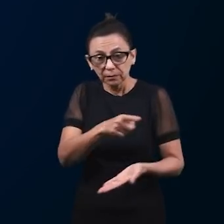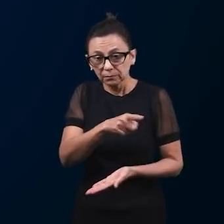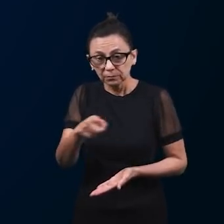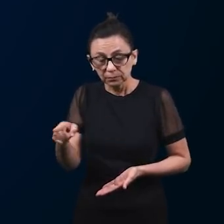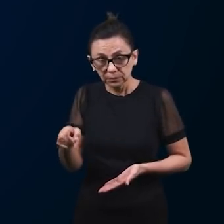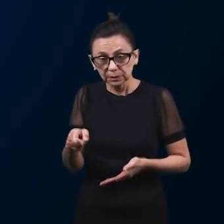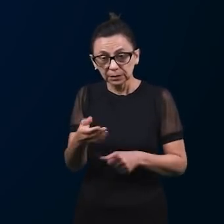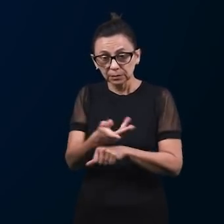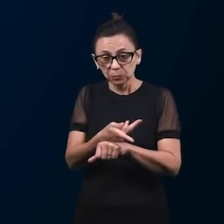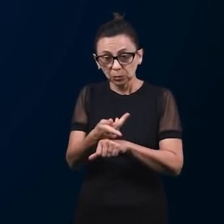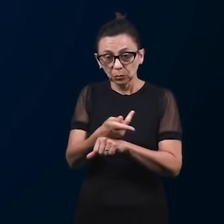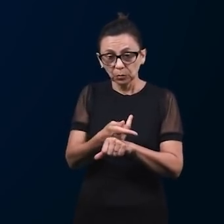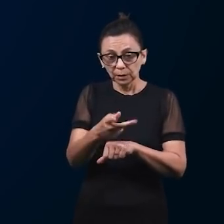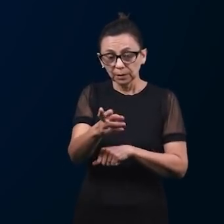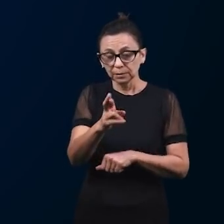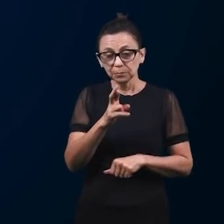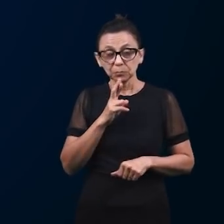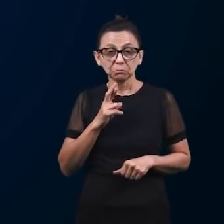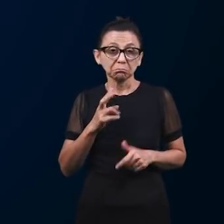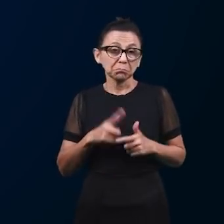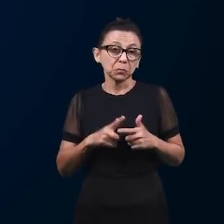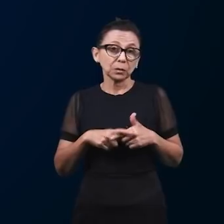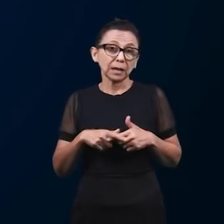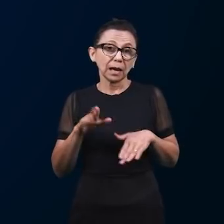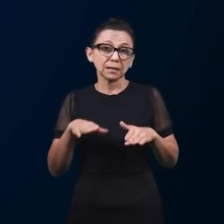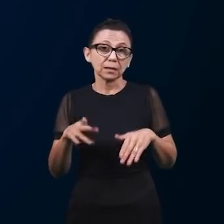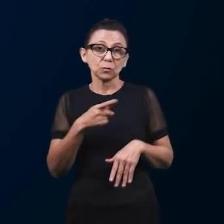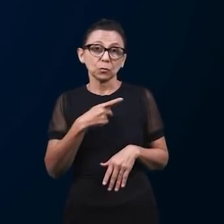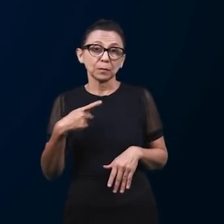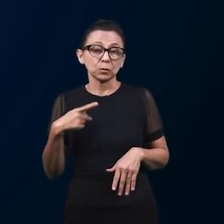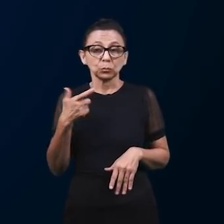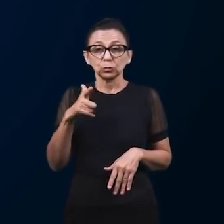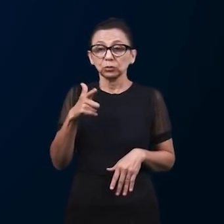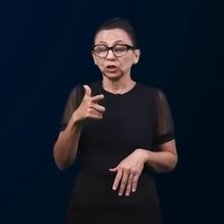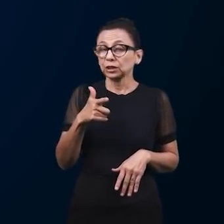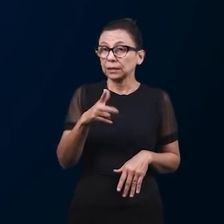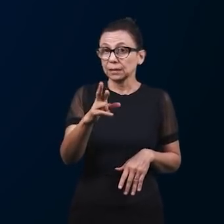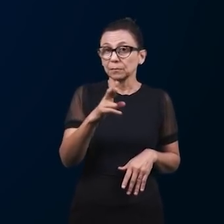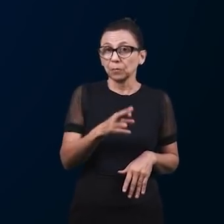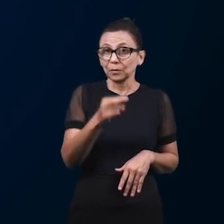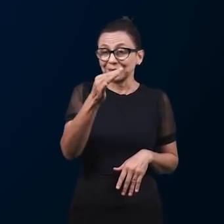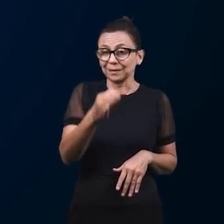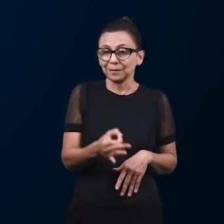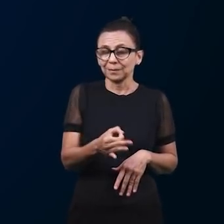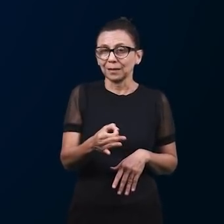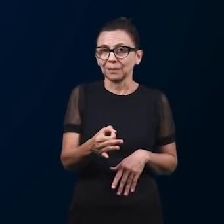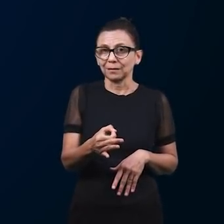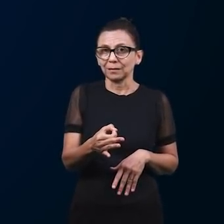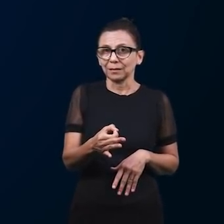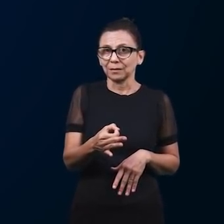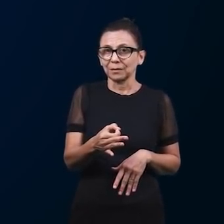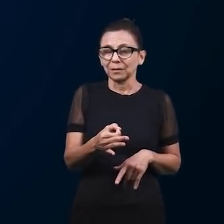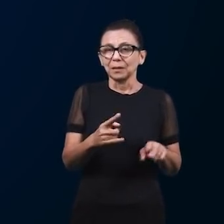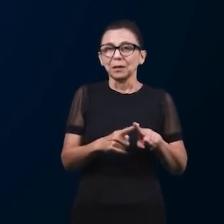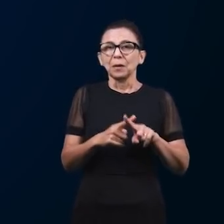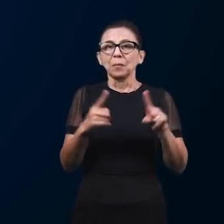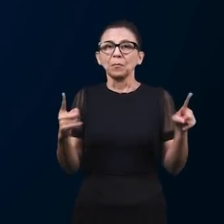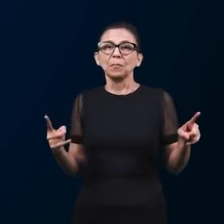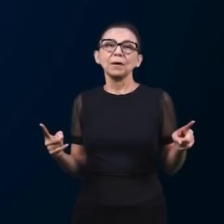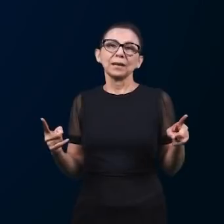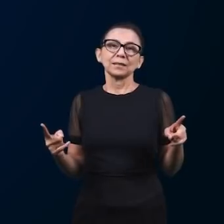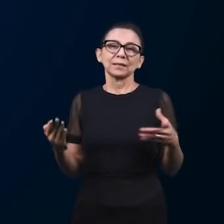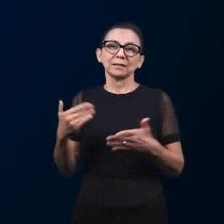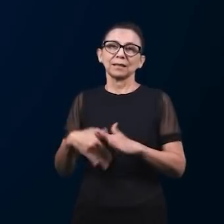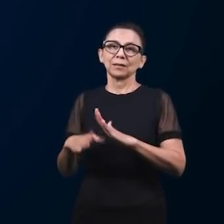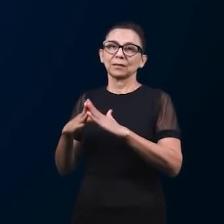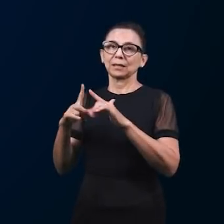procurar a resposta. E às vezes o pastor não tinha a resposta ainda, com segurança. Mas, no corpo, o